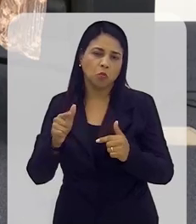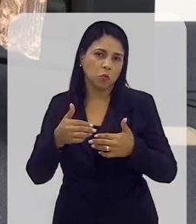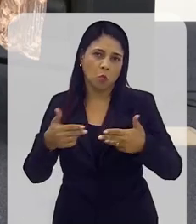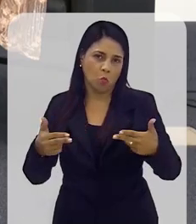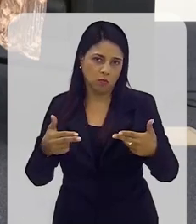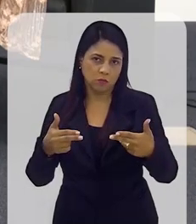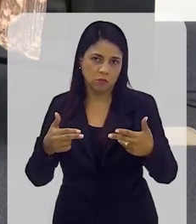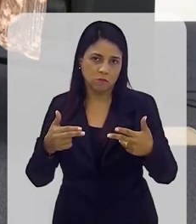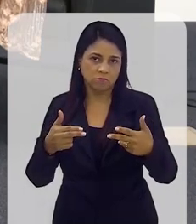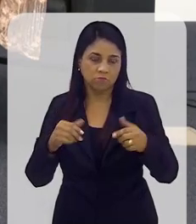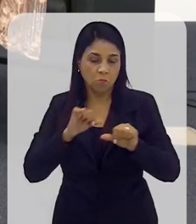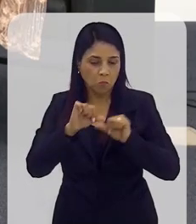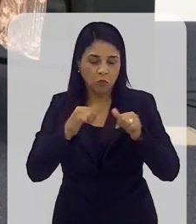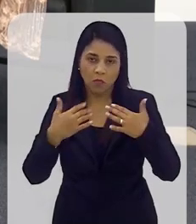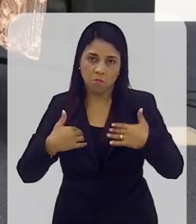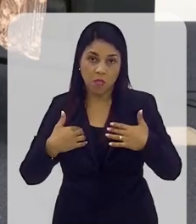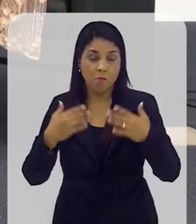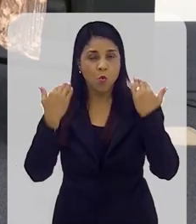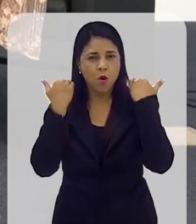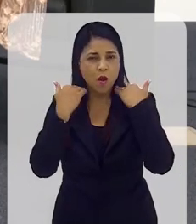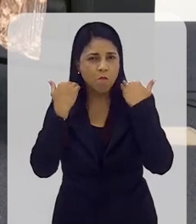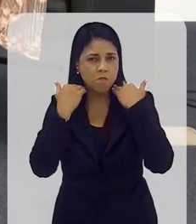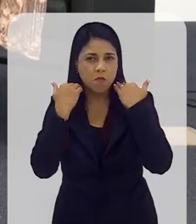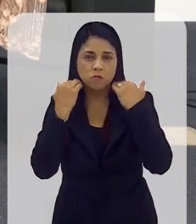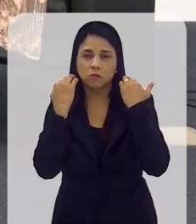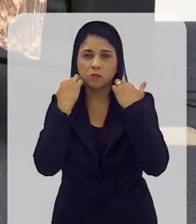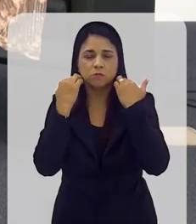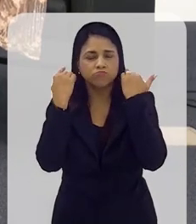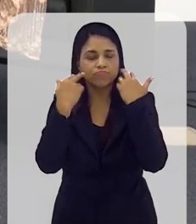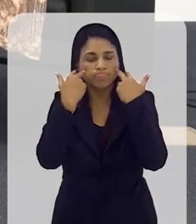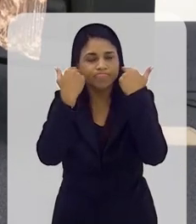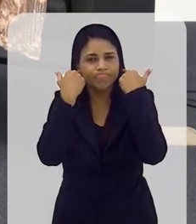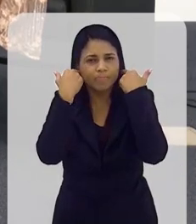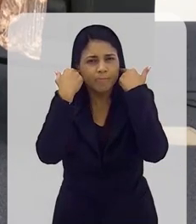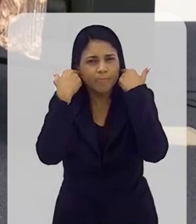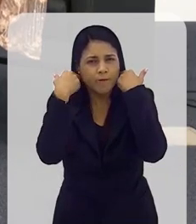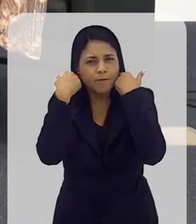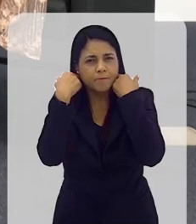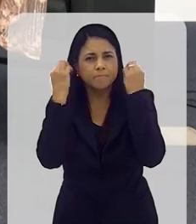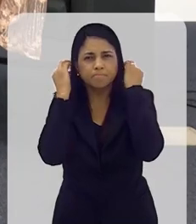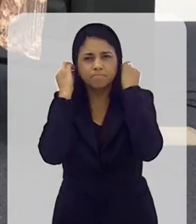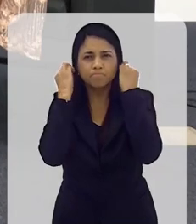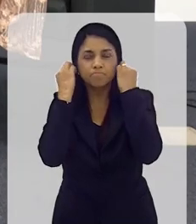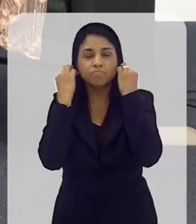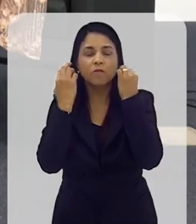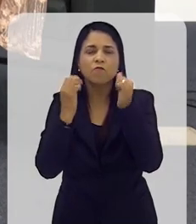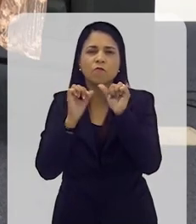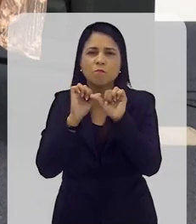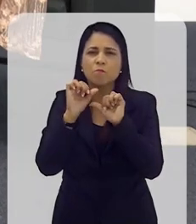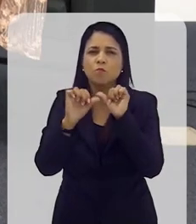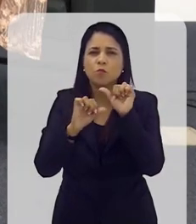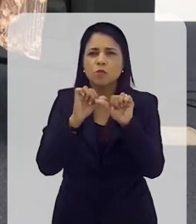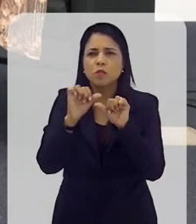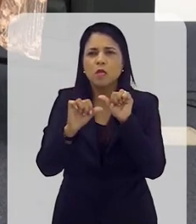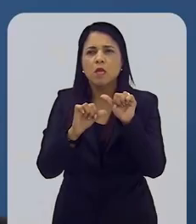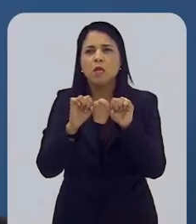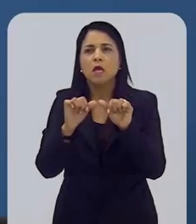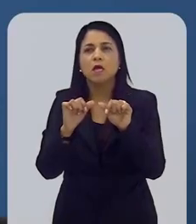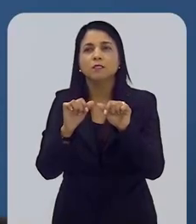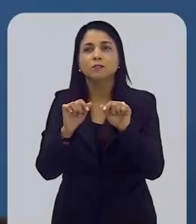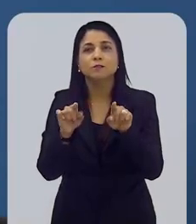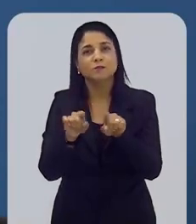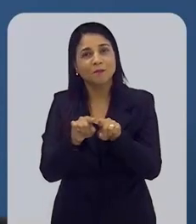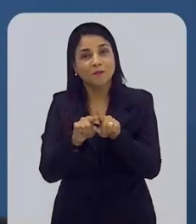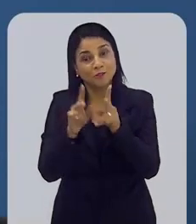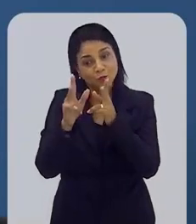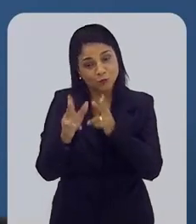acho que não vai dar. Ela falou assim, então vamos deixar baixinho. No início eu deixei baixinho. E aí foi quando eu fui fazendo essa transição para o entretenimento, meu cabelo